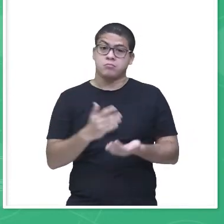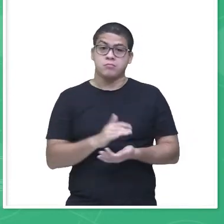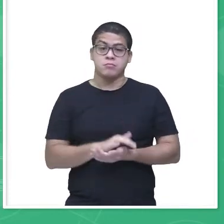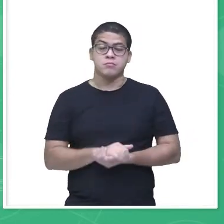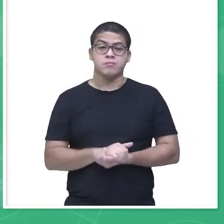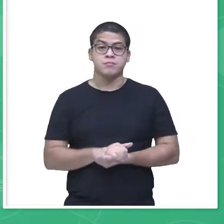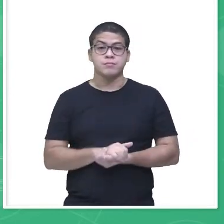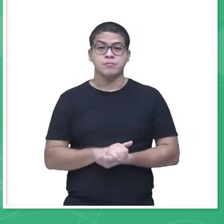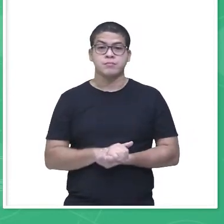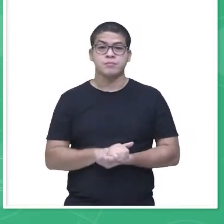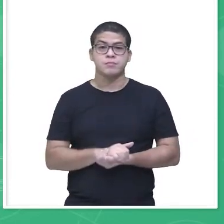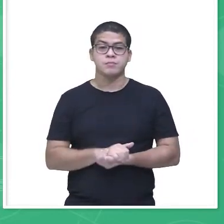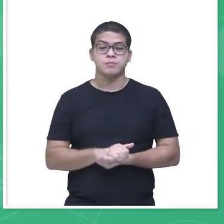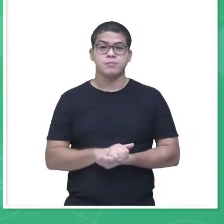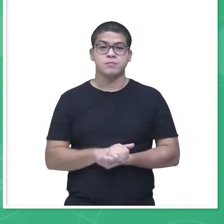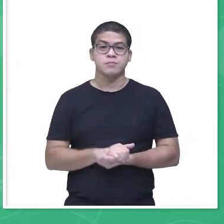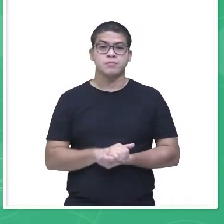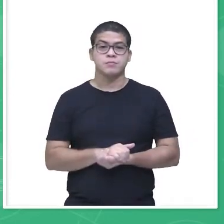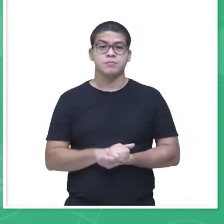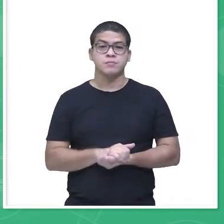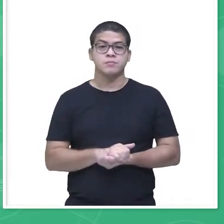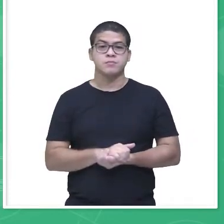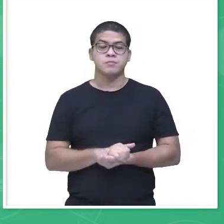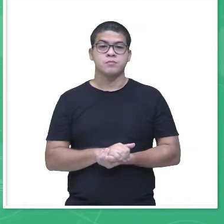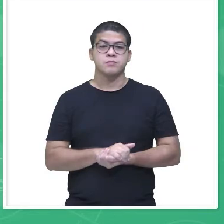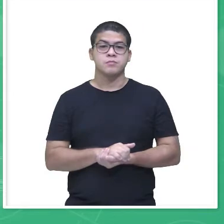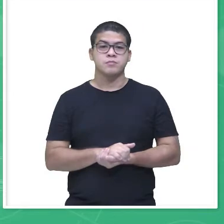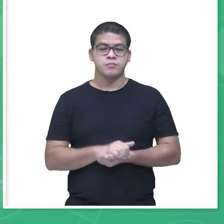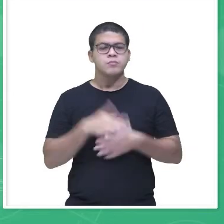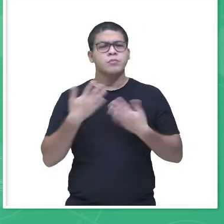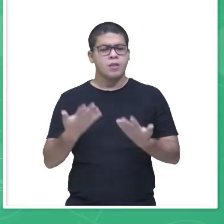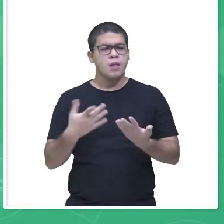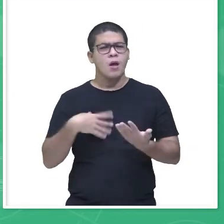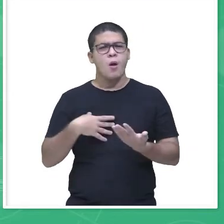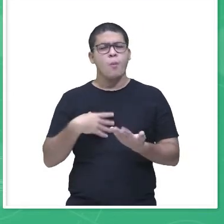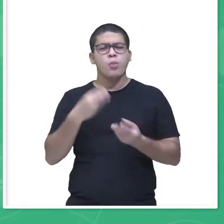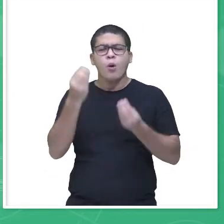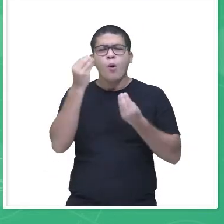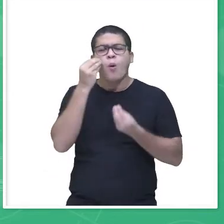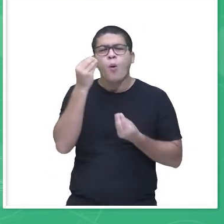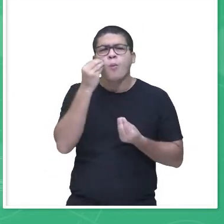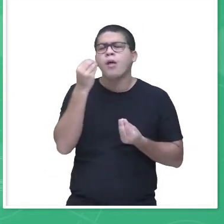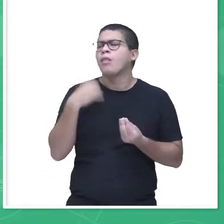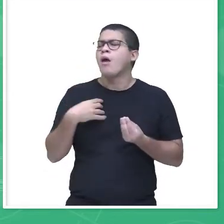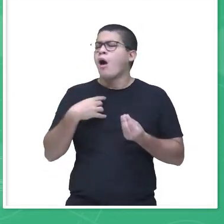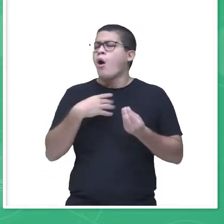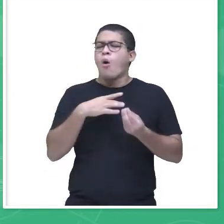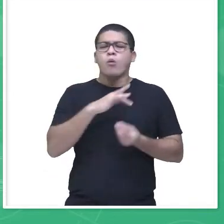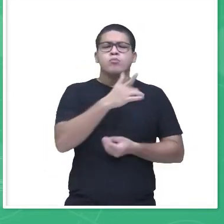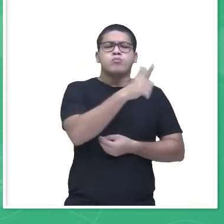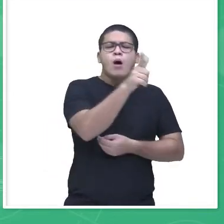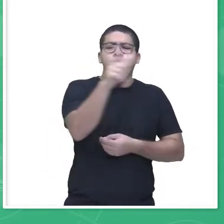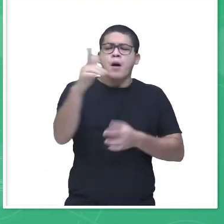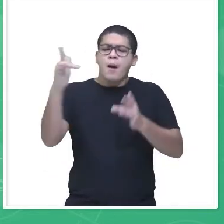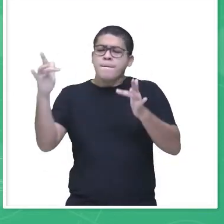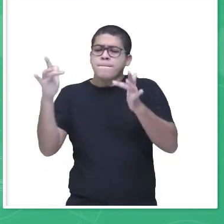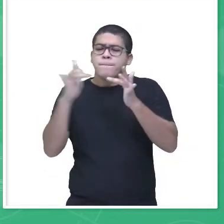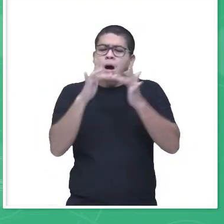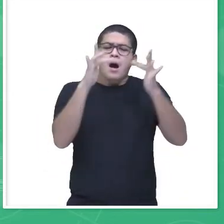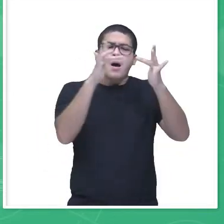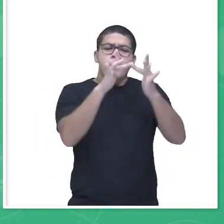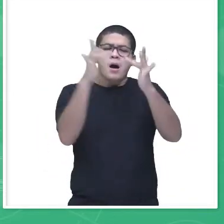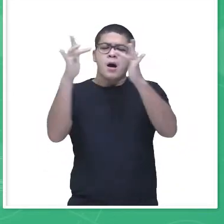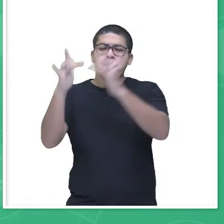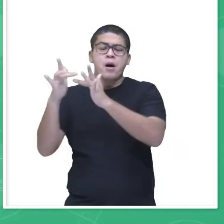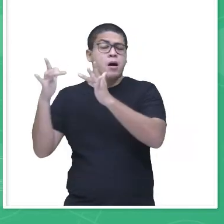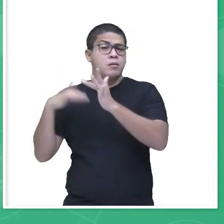e afetando a qualidade de vida das outras pessoas. Veja como tudo está relacionado, né? Ninguém aqui está sozinho,